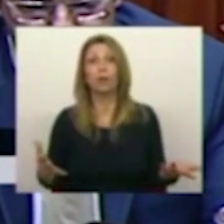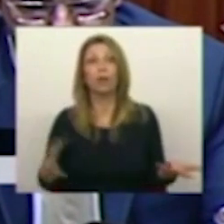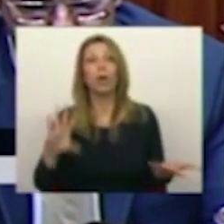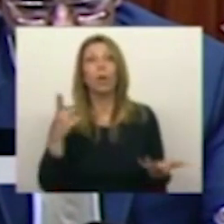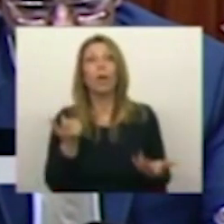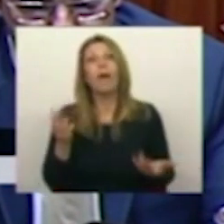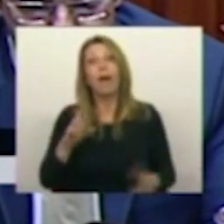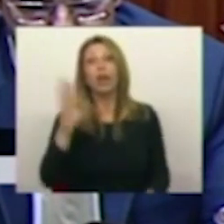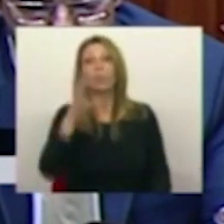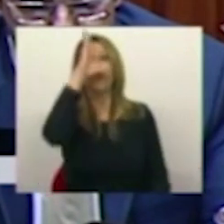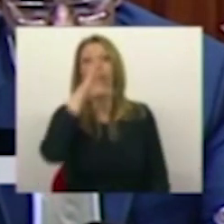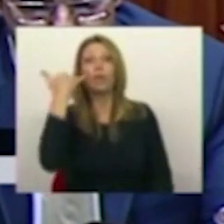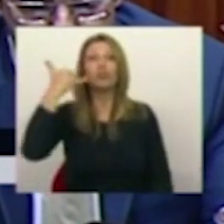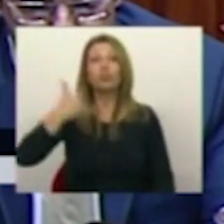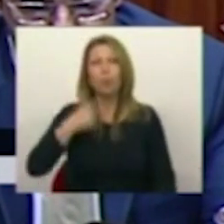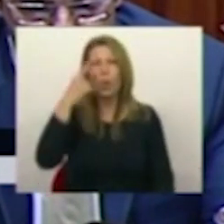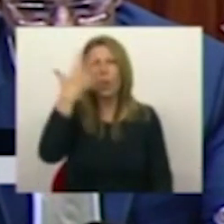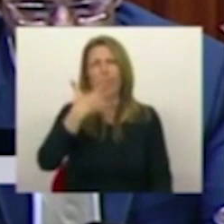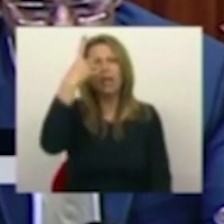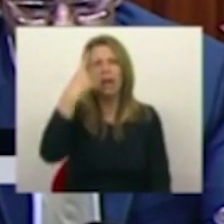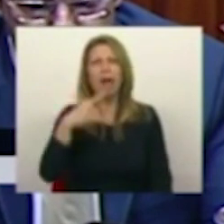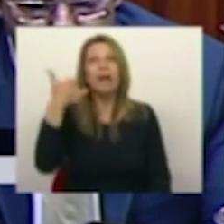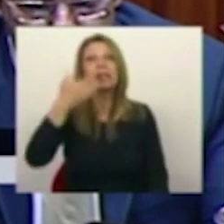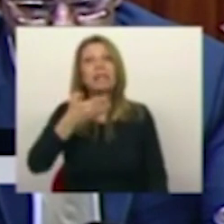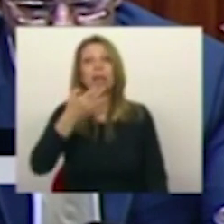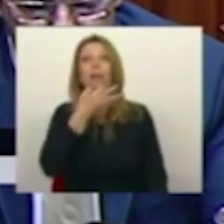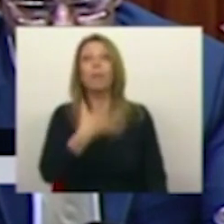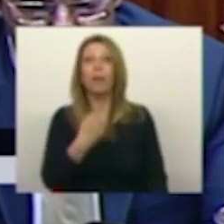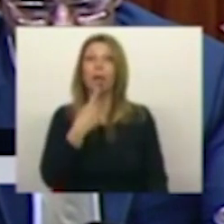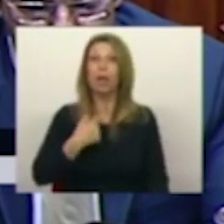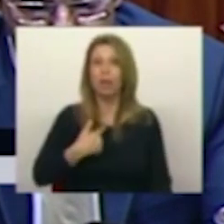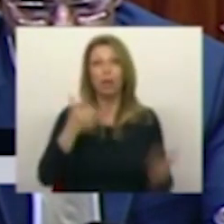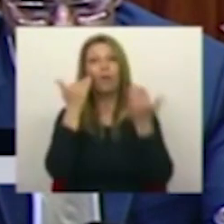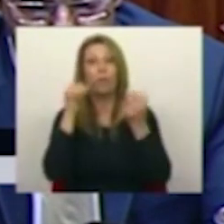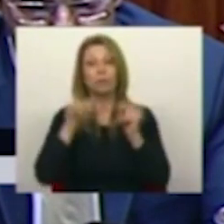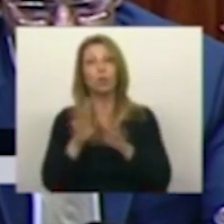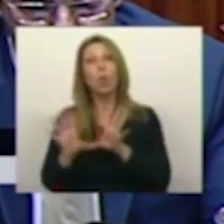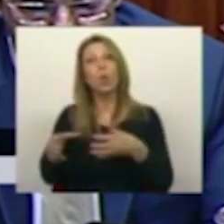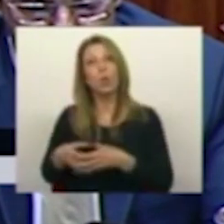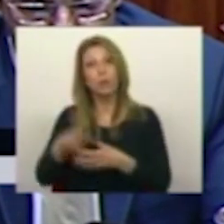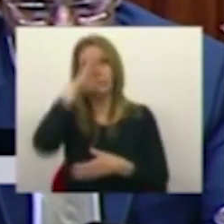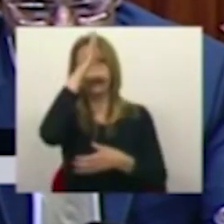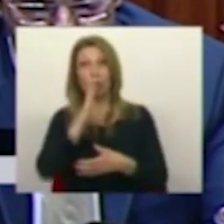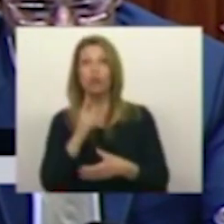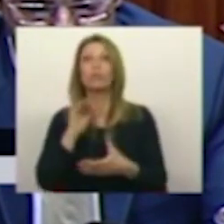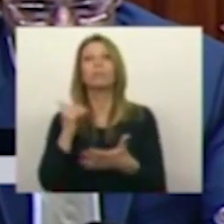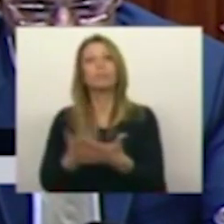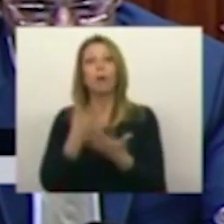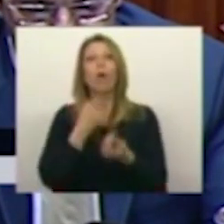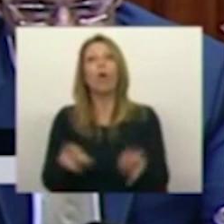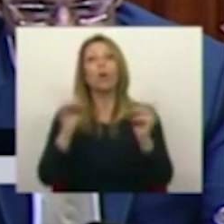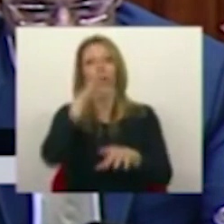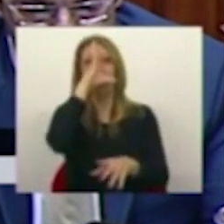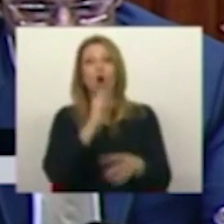anterior Primeiro-Ministro me telefonou um dia às 7 da manhã informando-me que nesse dia o Conselho de Ministros ia proceder à recondução do